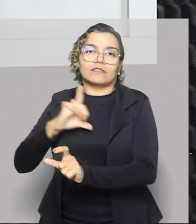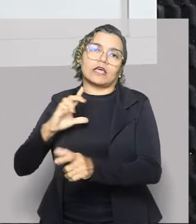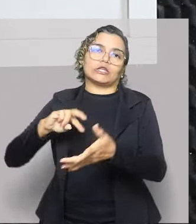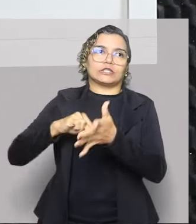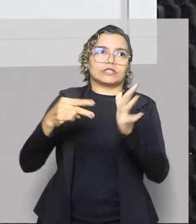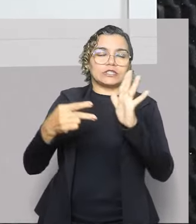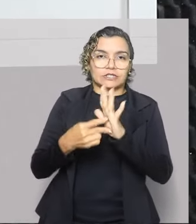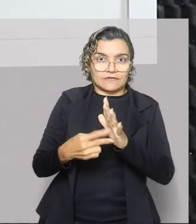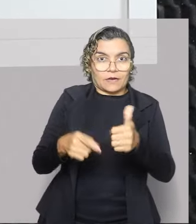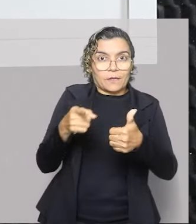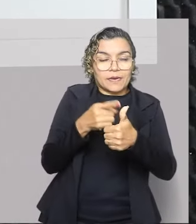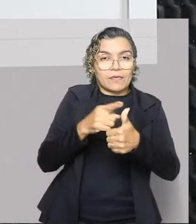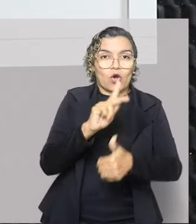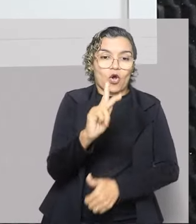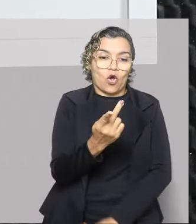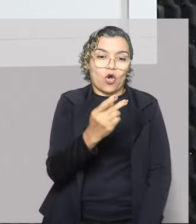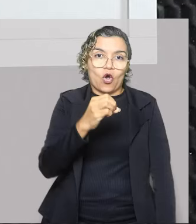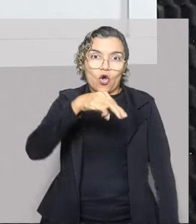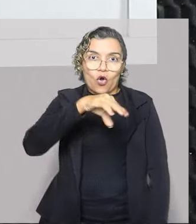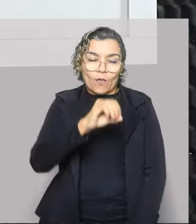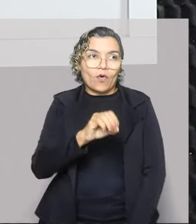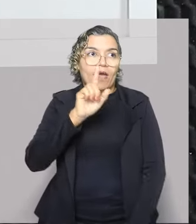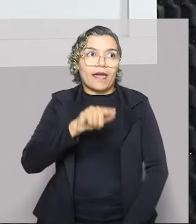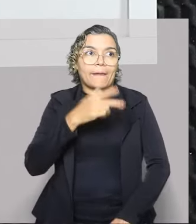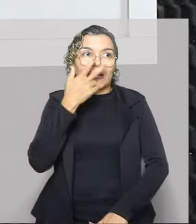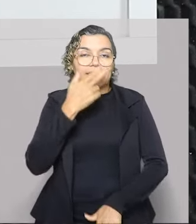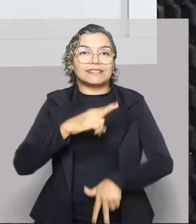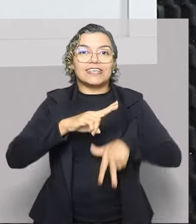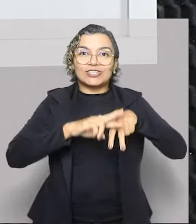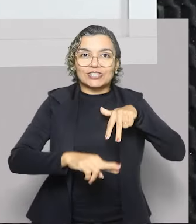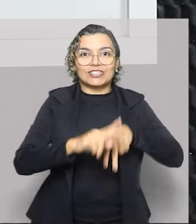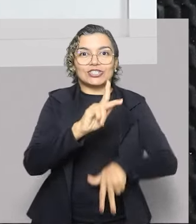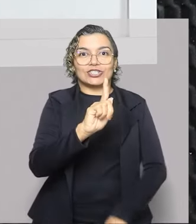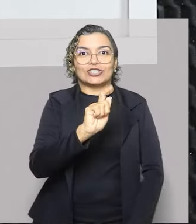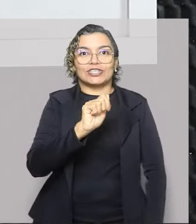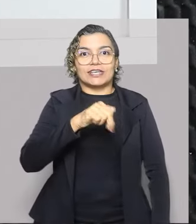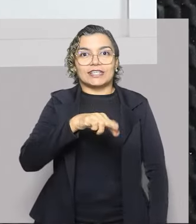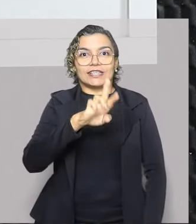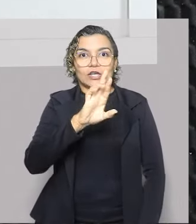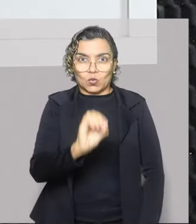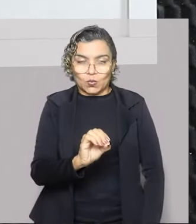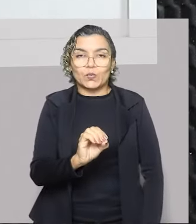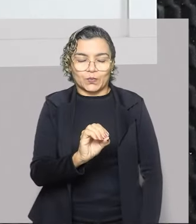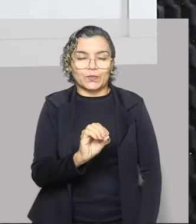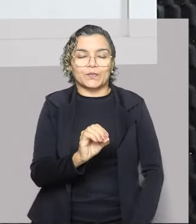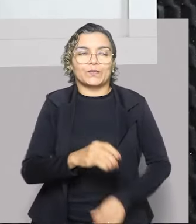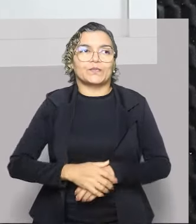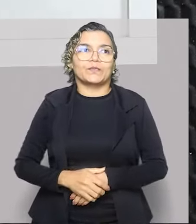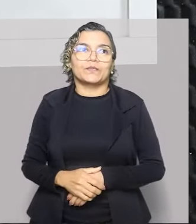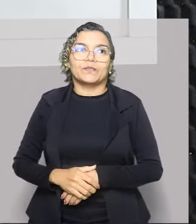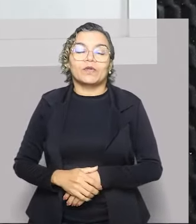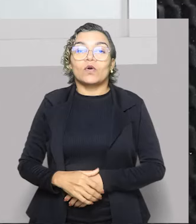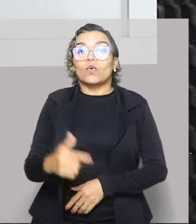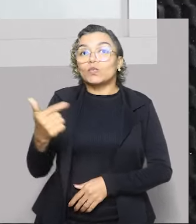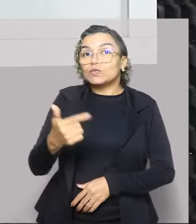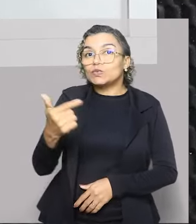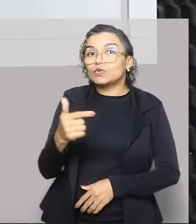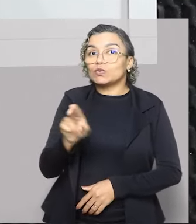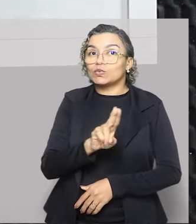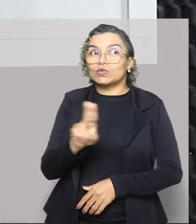esse primeiro que é o homo é o é o nosso gênero tá aqui ó observem aqui ó gênero tá certo o segundo